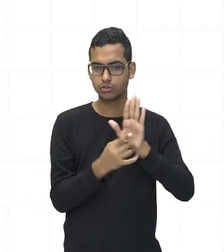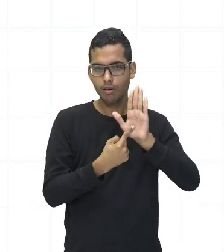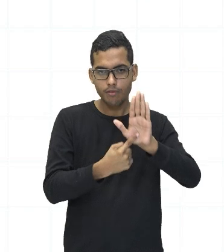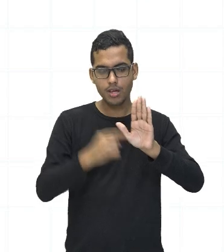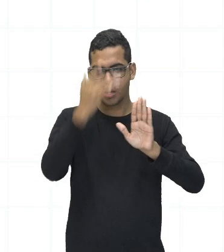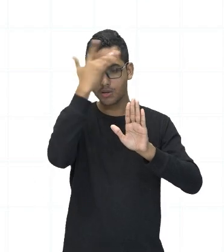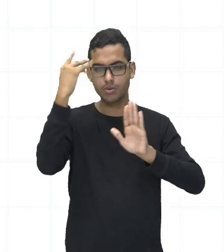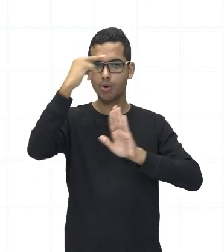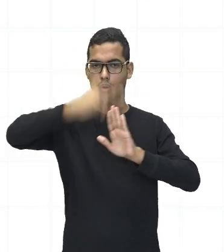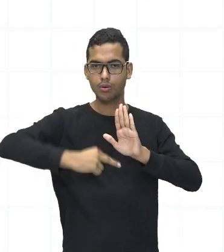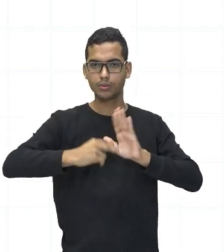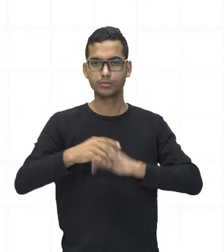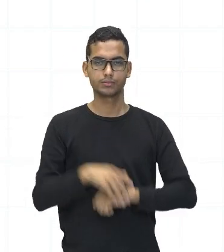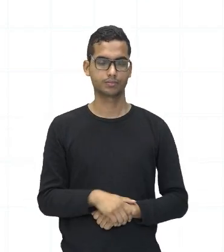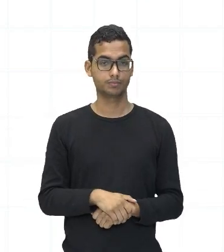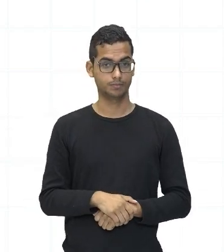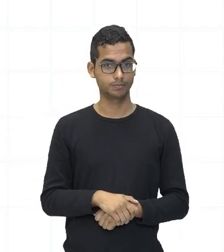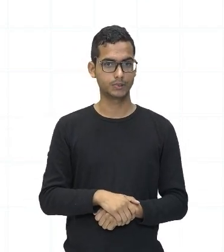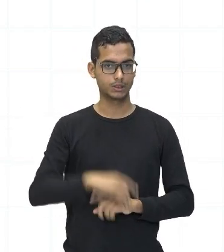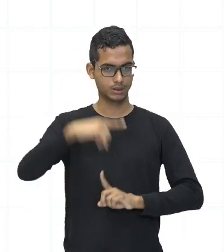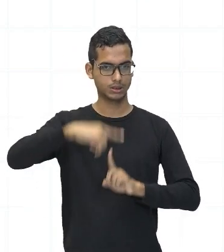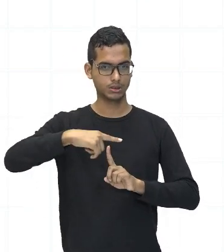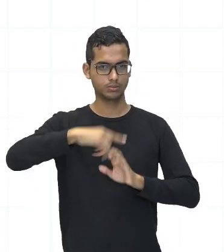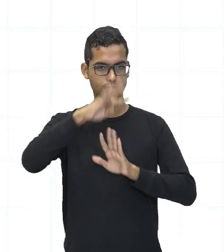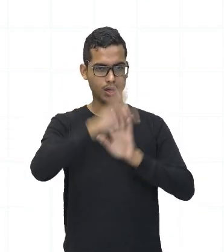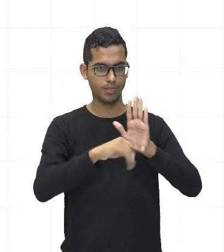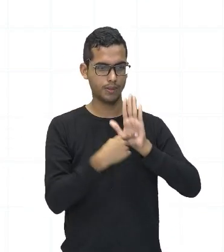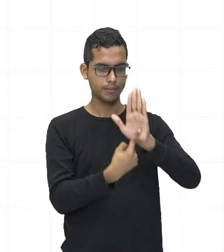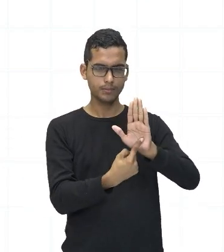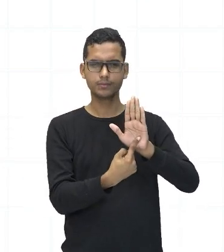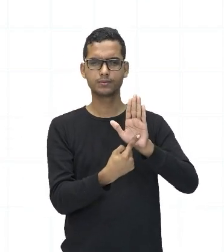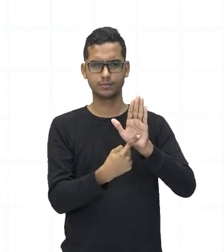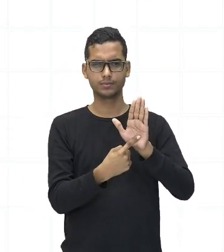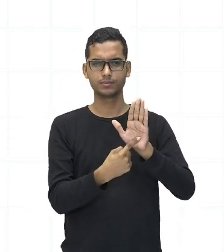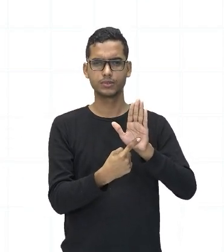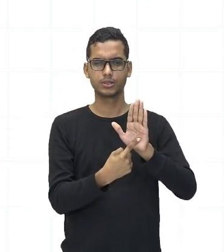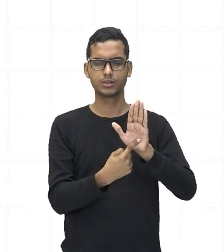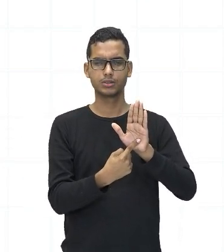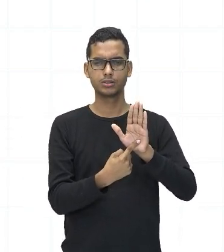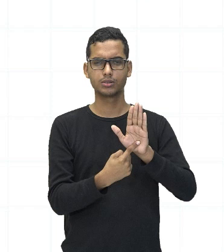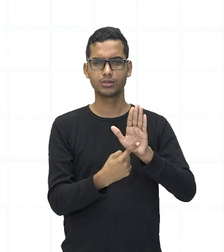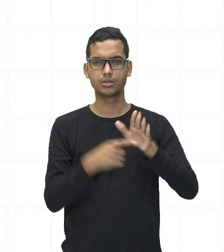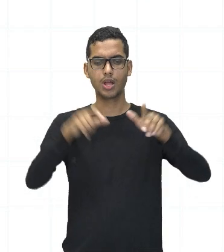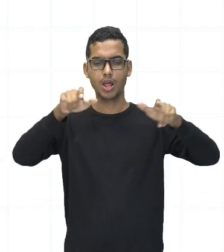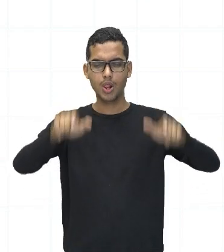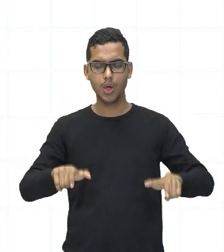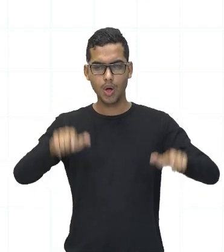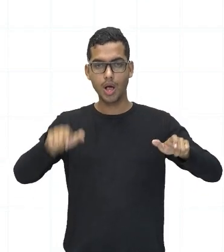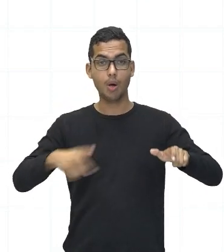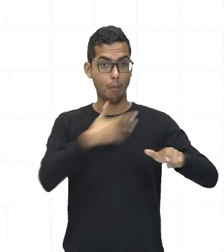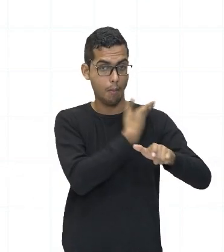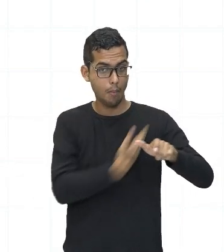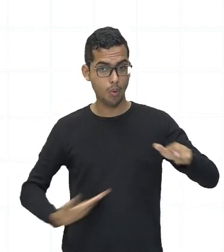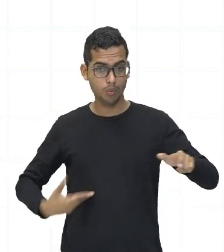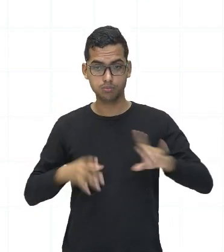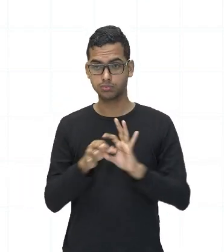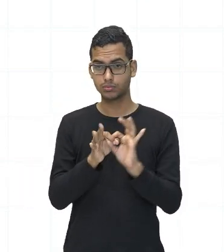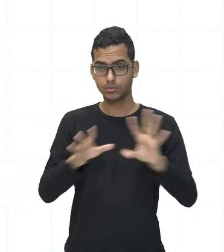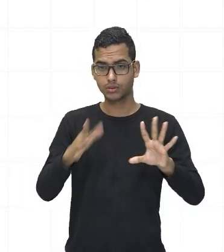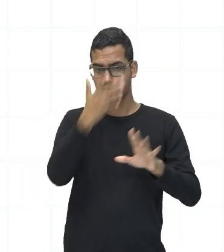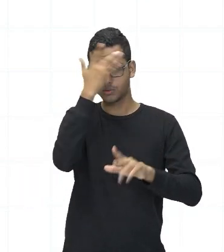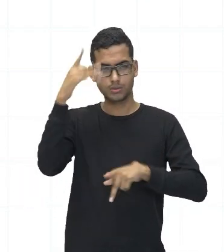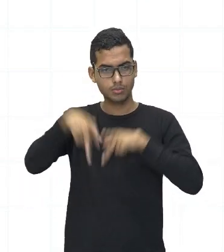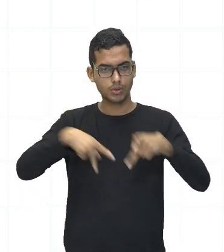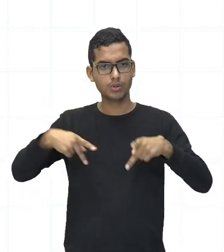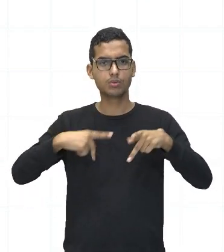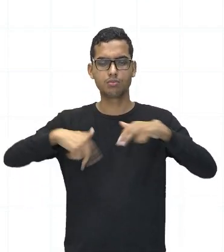Então, em geral, esse tipo de campanha circula, aparece em espaços públicos, por exemplo, prédios públicos